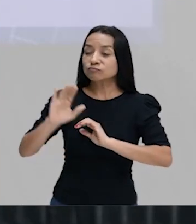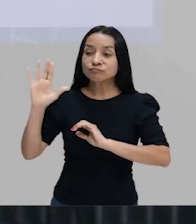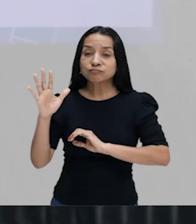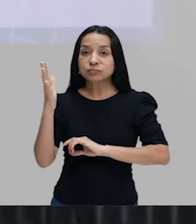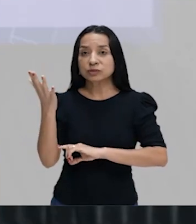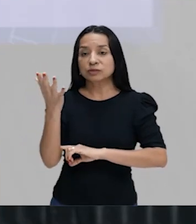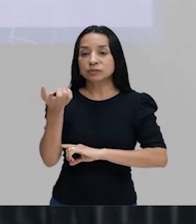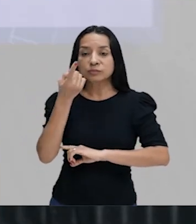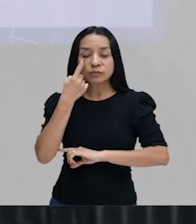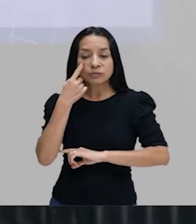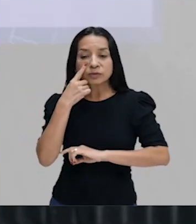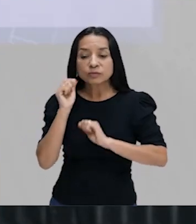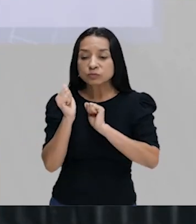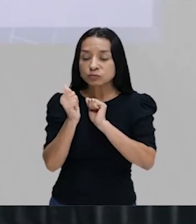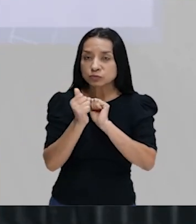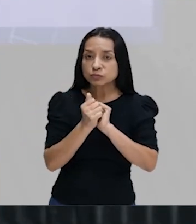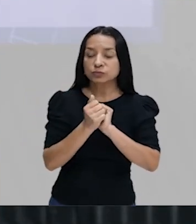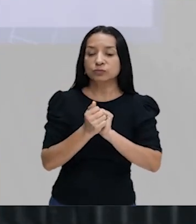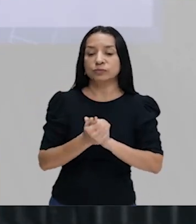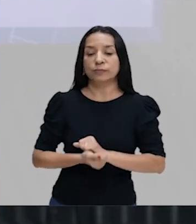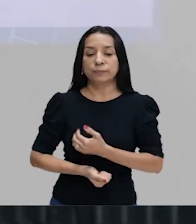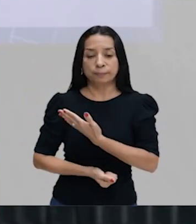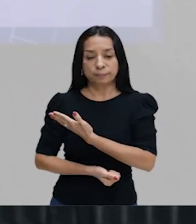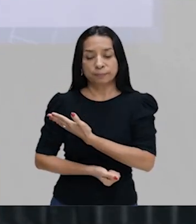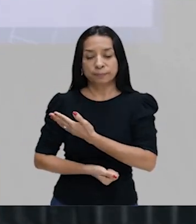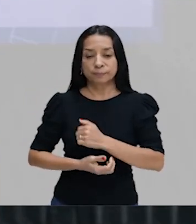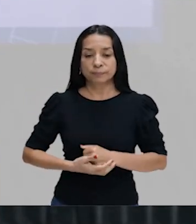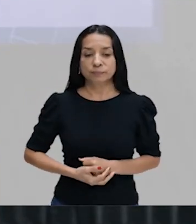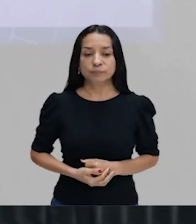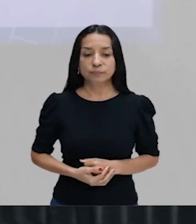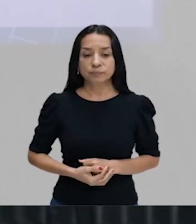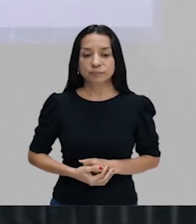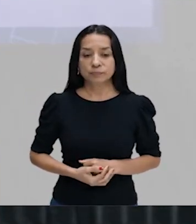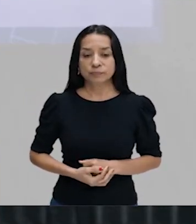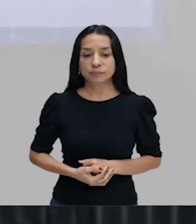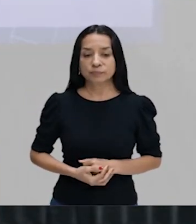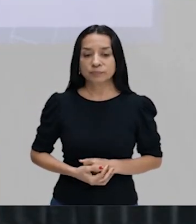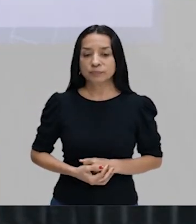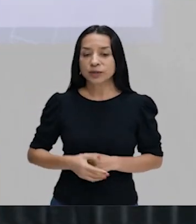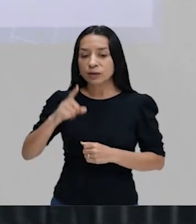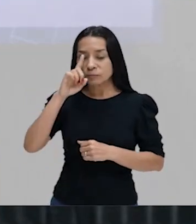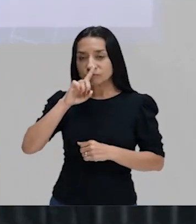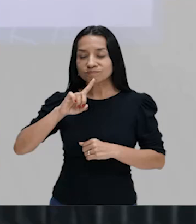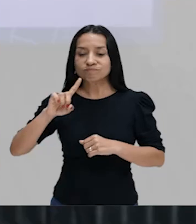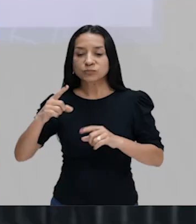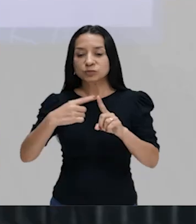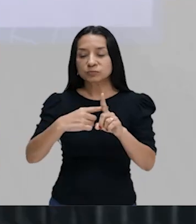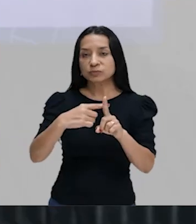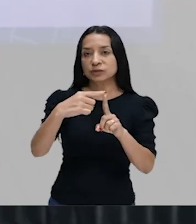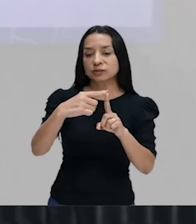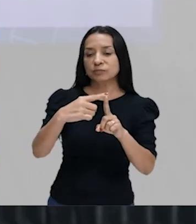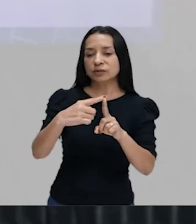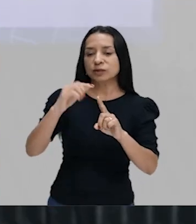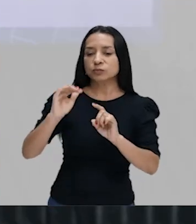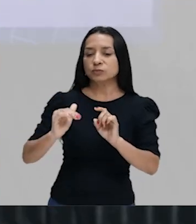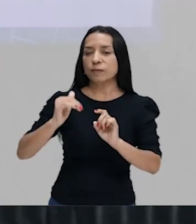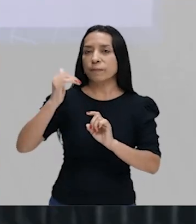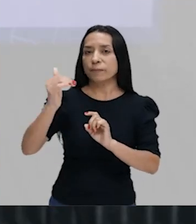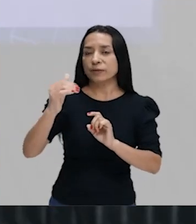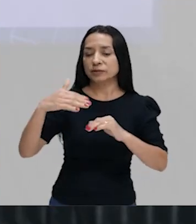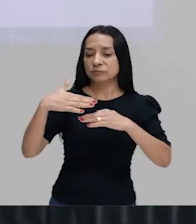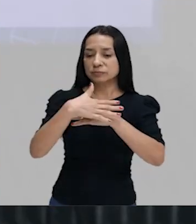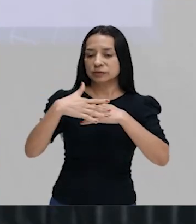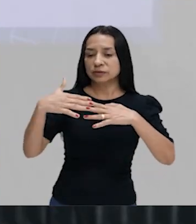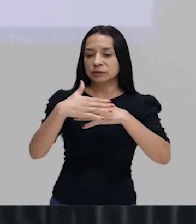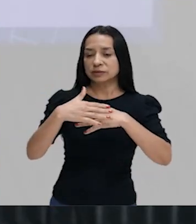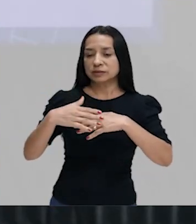analisarmos juntos, tá bom? Olha só como ela está sendo posta, apresentada para você. Em certo dia, a temperatura máxima da cidade de